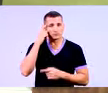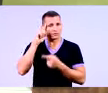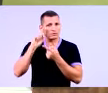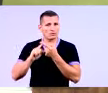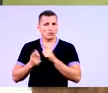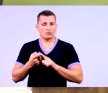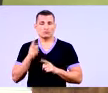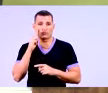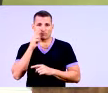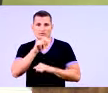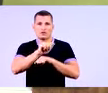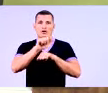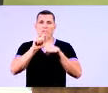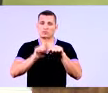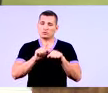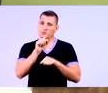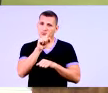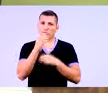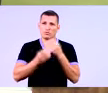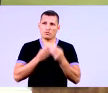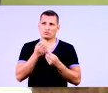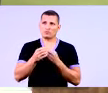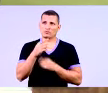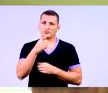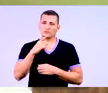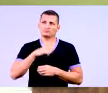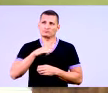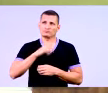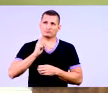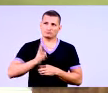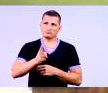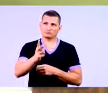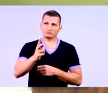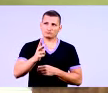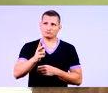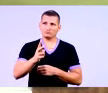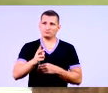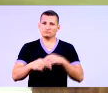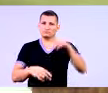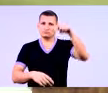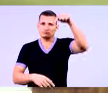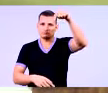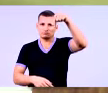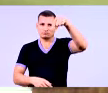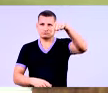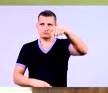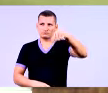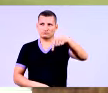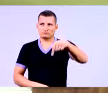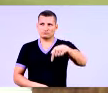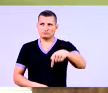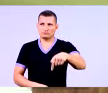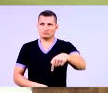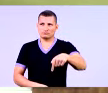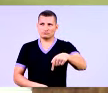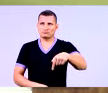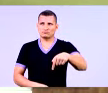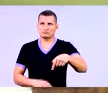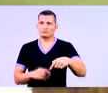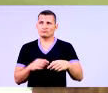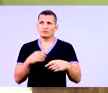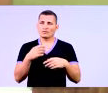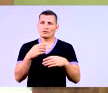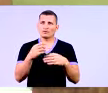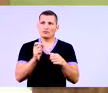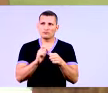algoritmo funcionando é ele tá sempre seguindo de baixo de cima para baixo ou seja ele vai fazendo